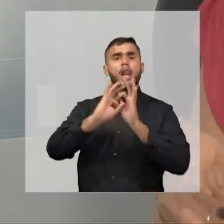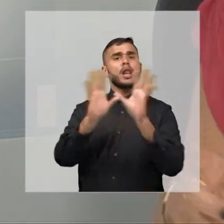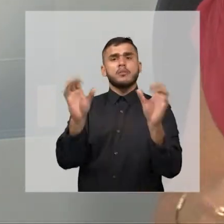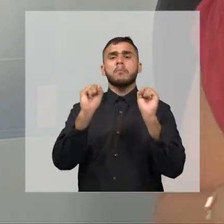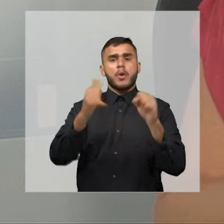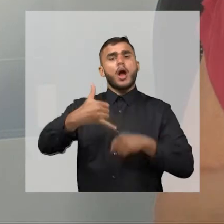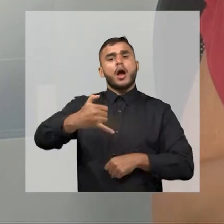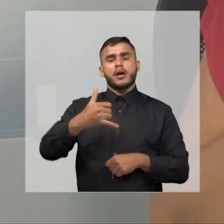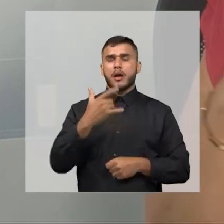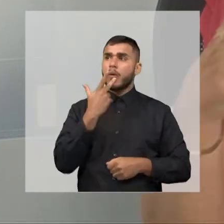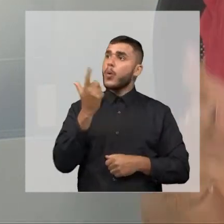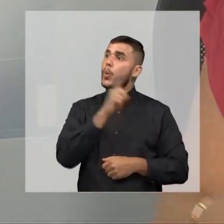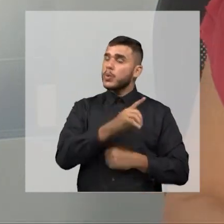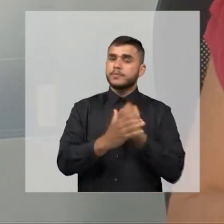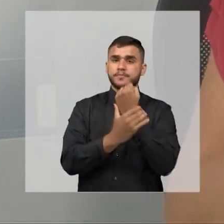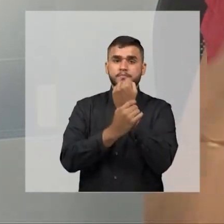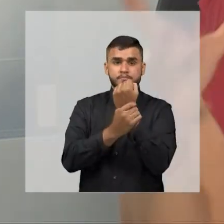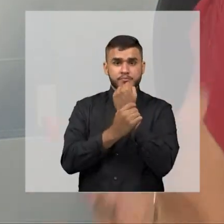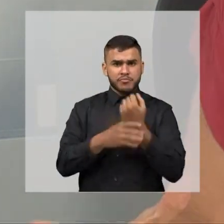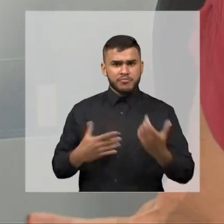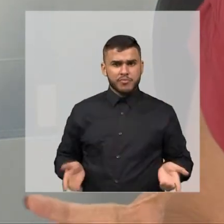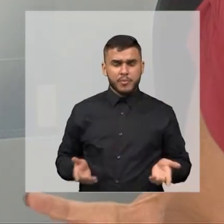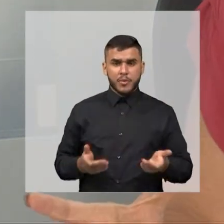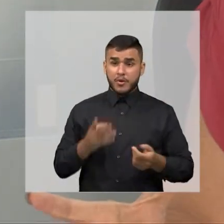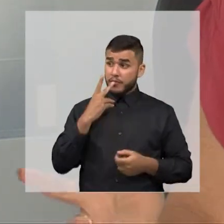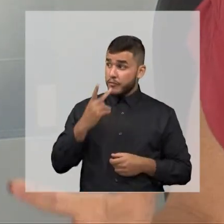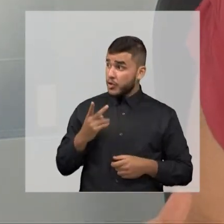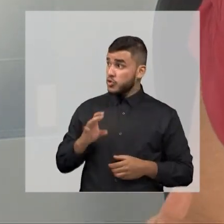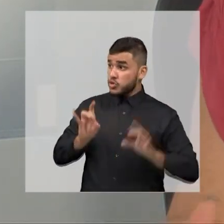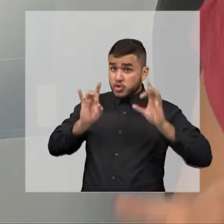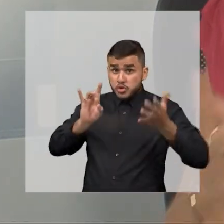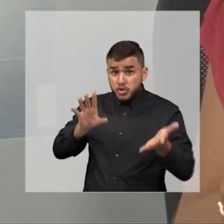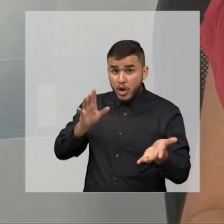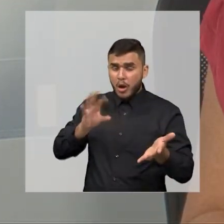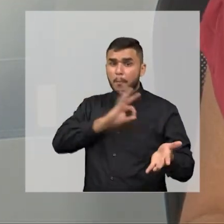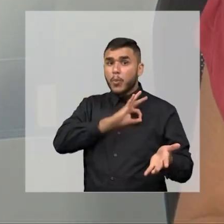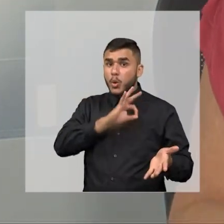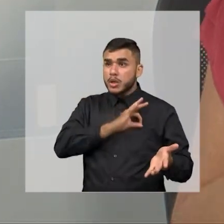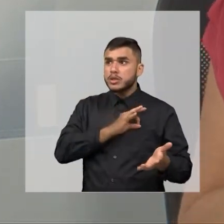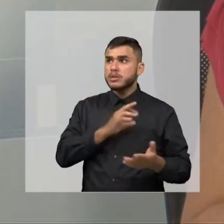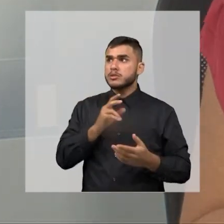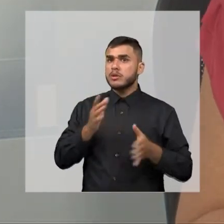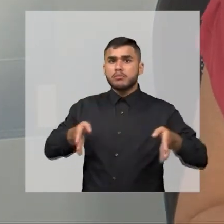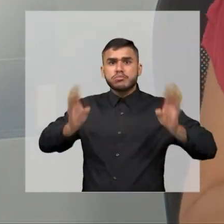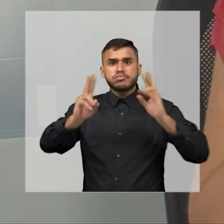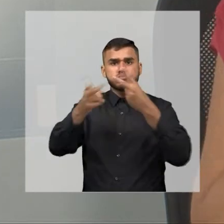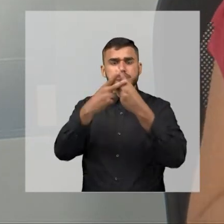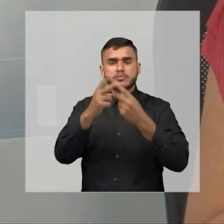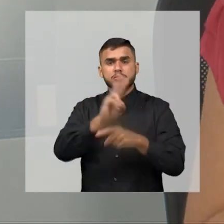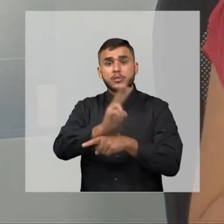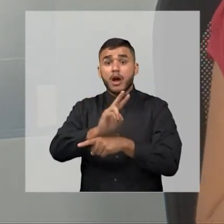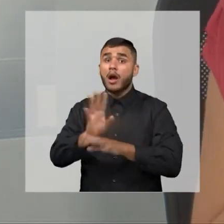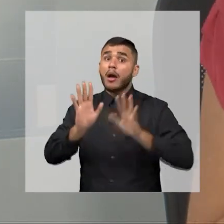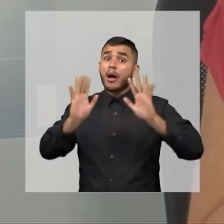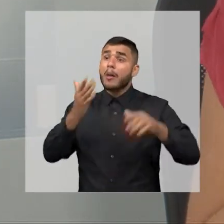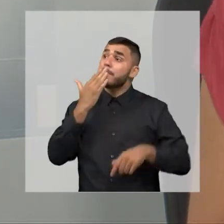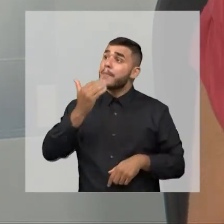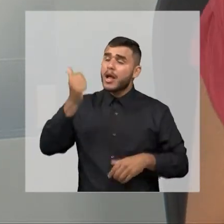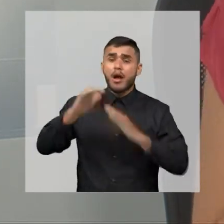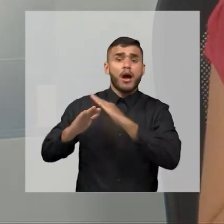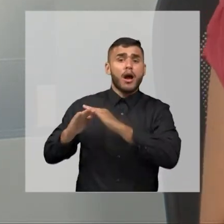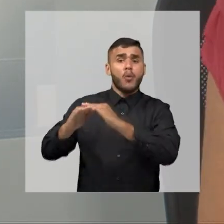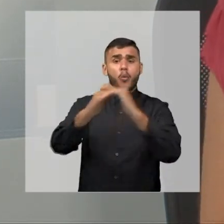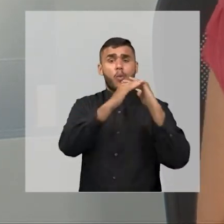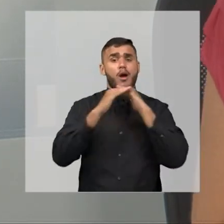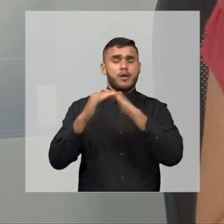é só fazer essa questão aí que o governador Camilo, a gente precisa focar numa melhor distribuição de